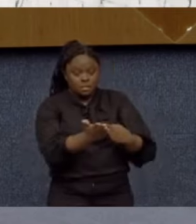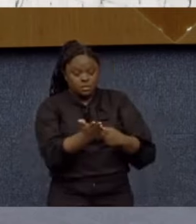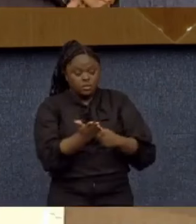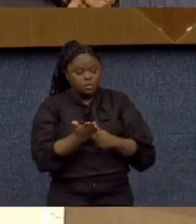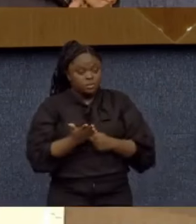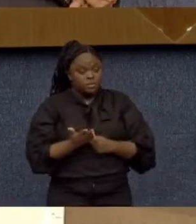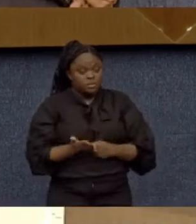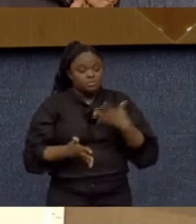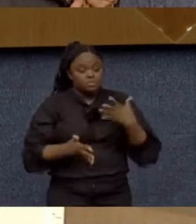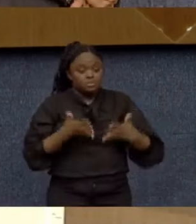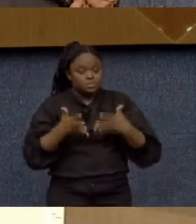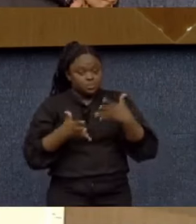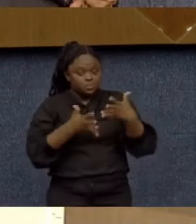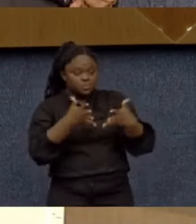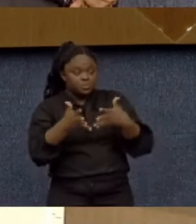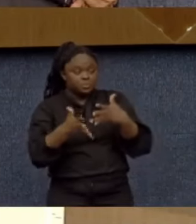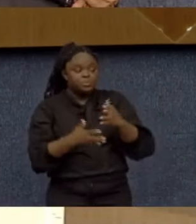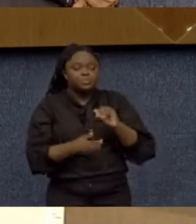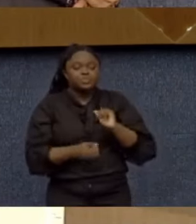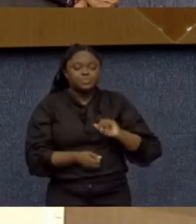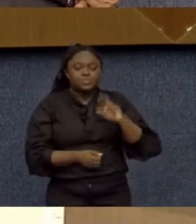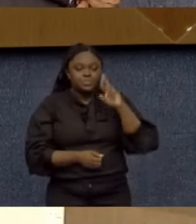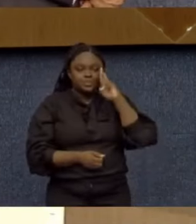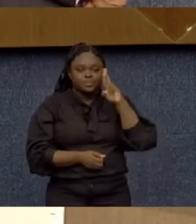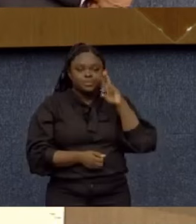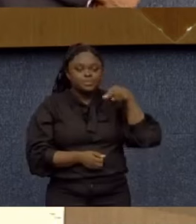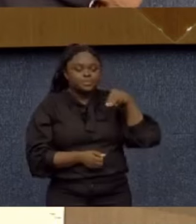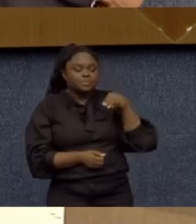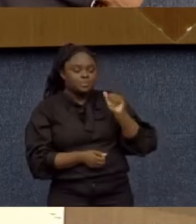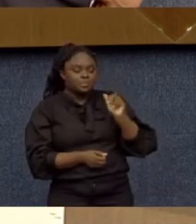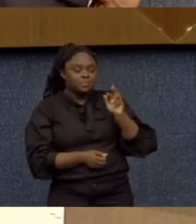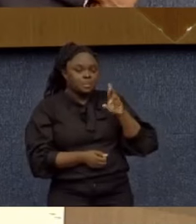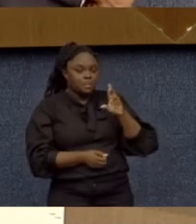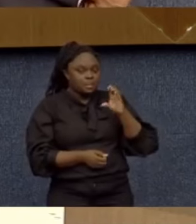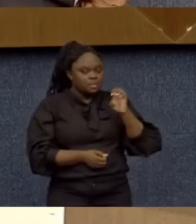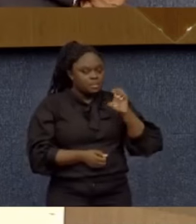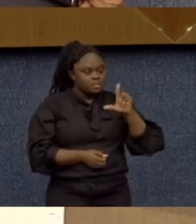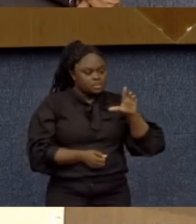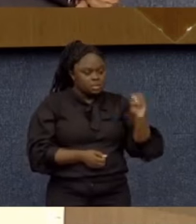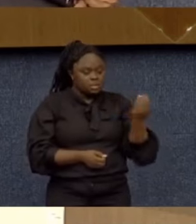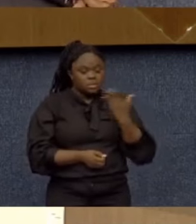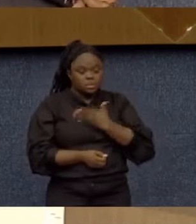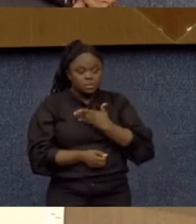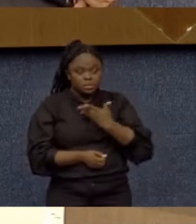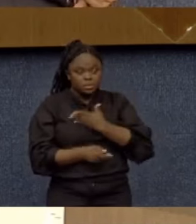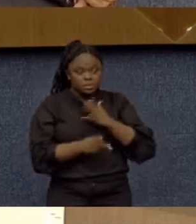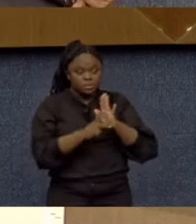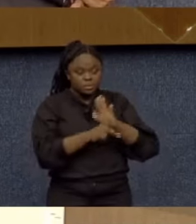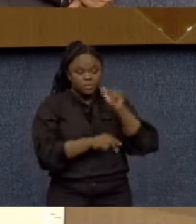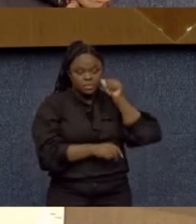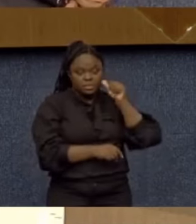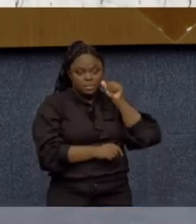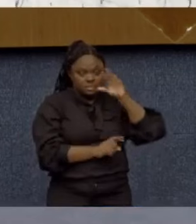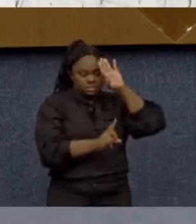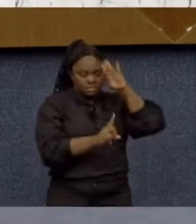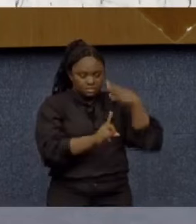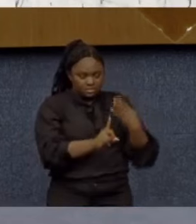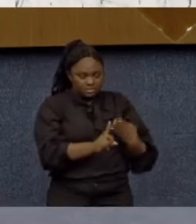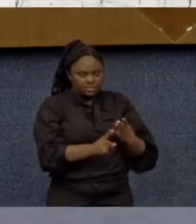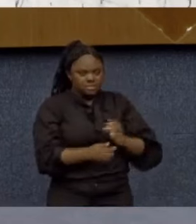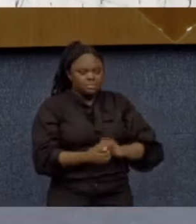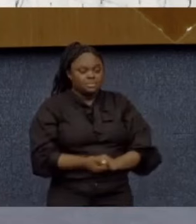Convidamos para suas palavras o senhor Marcelo Antônio dos Santos Ferreira, amigo da homenageada.